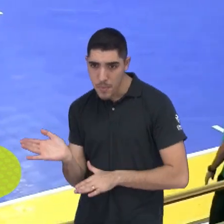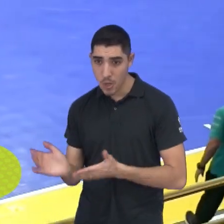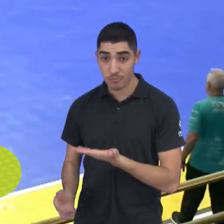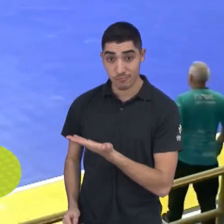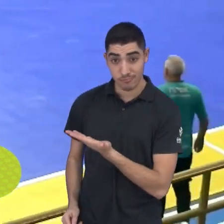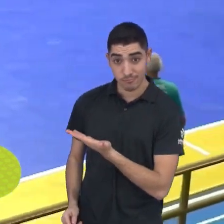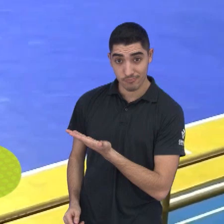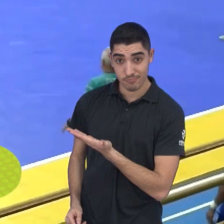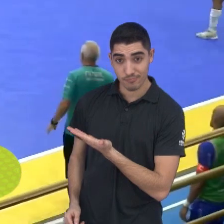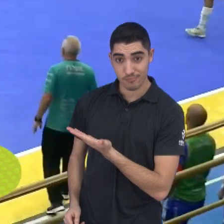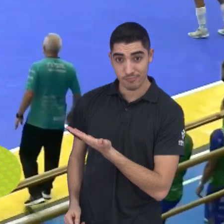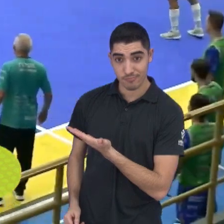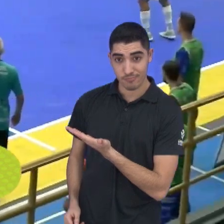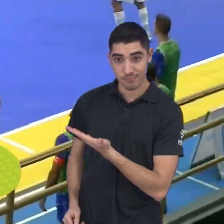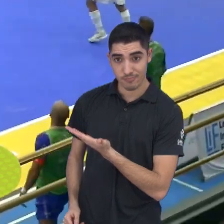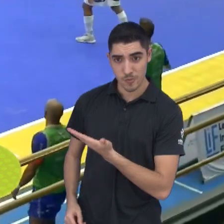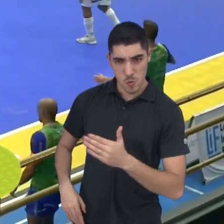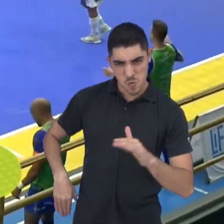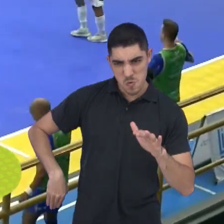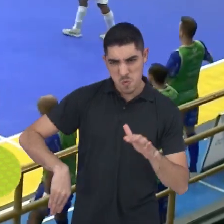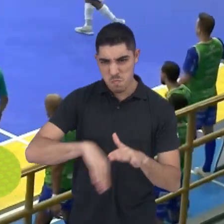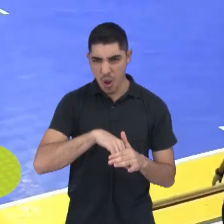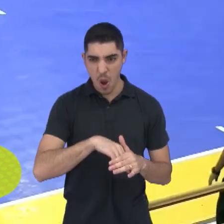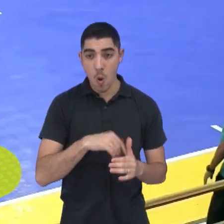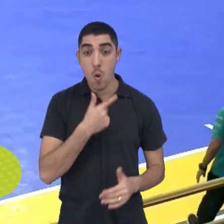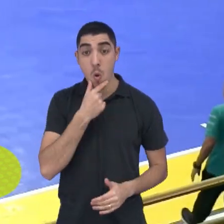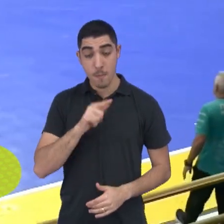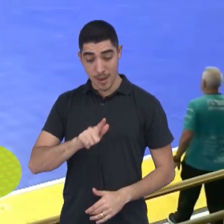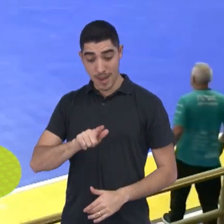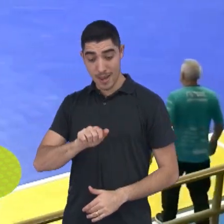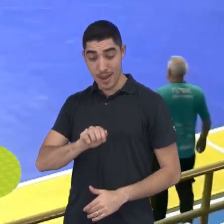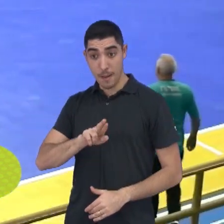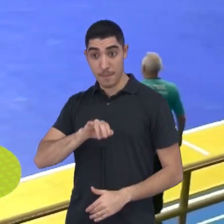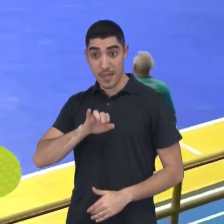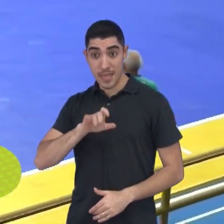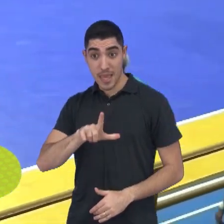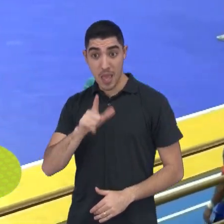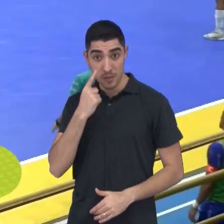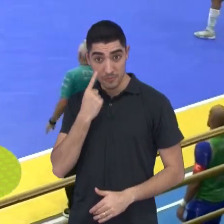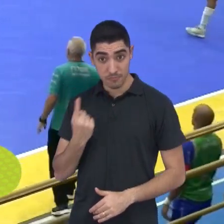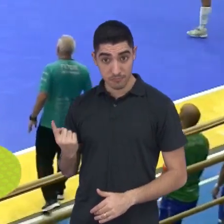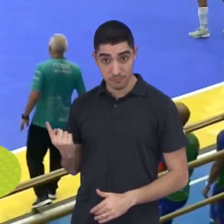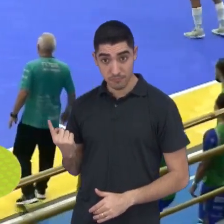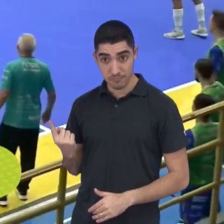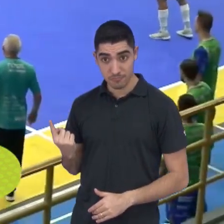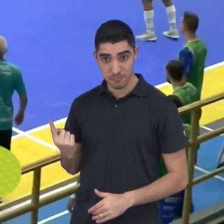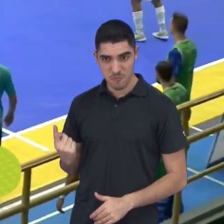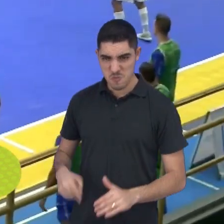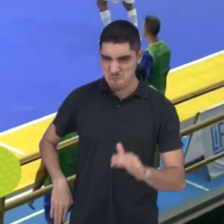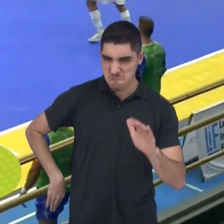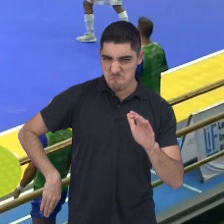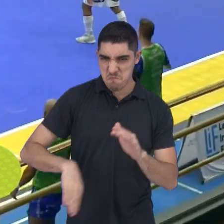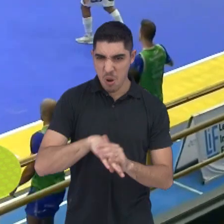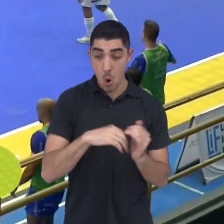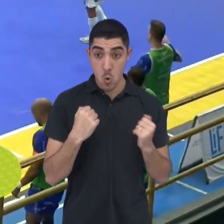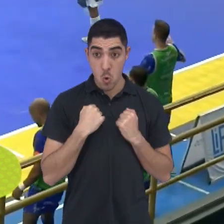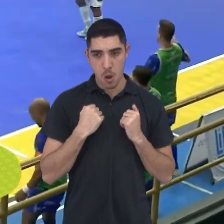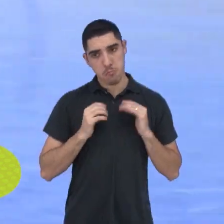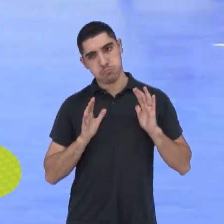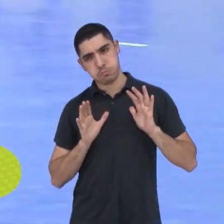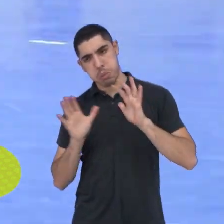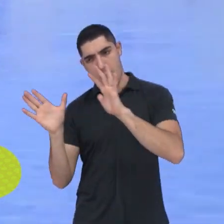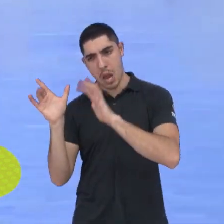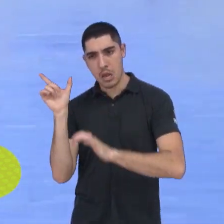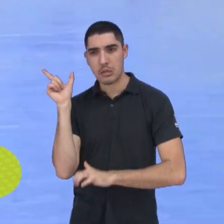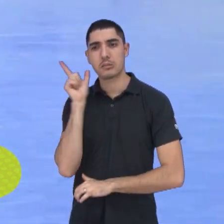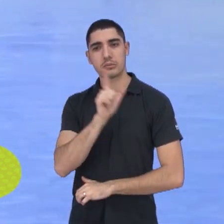a divisória de quadra e abriu na esquerda para Gabriel Soares, que dominou, pisou, trouxe para o meio e mandou a botina do meio da rua para